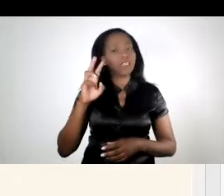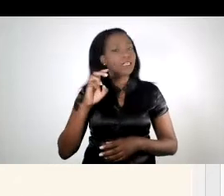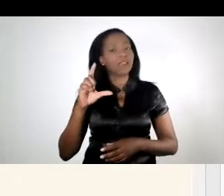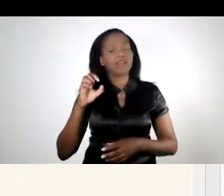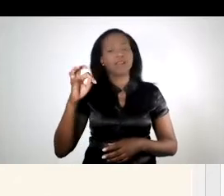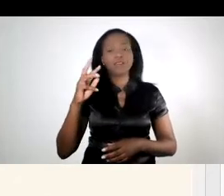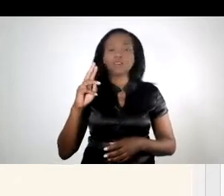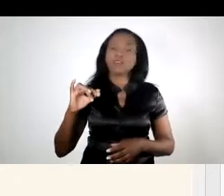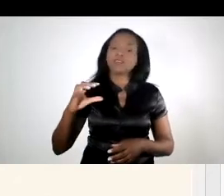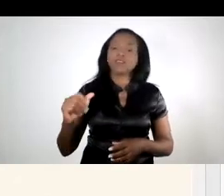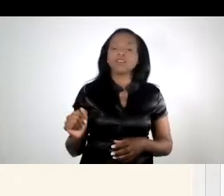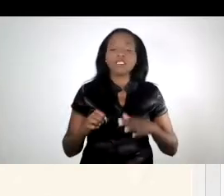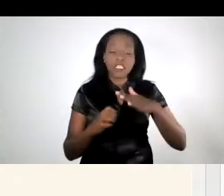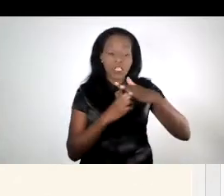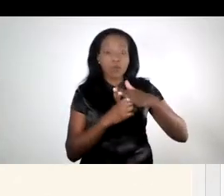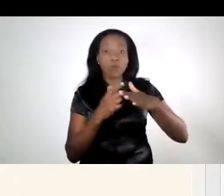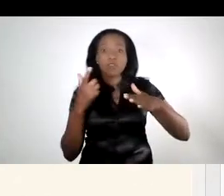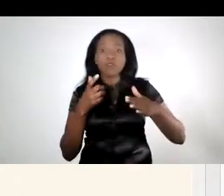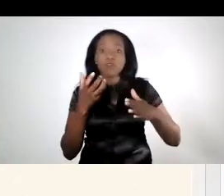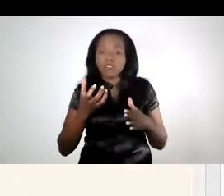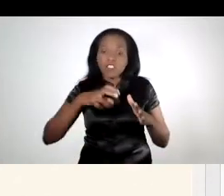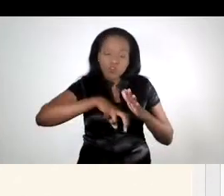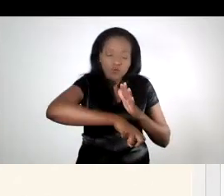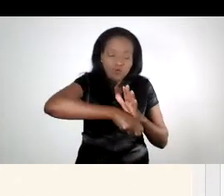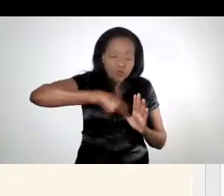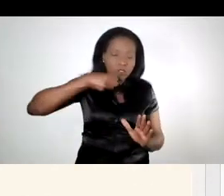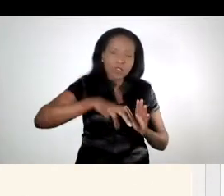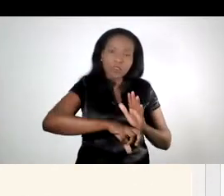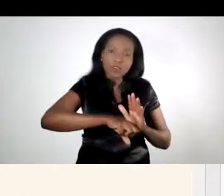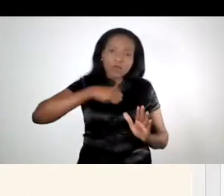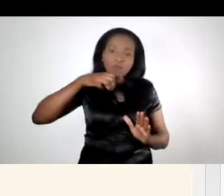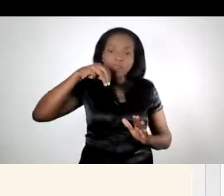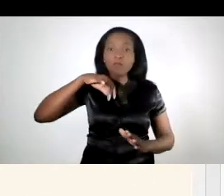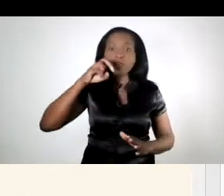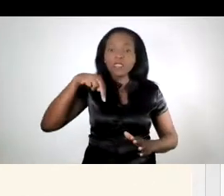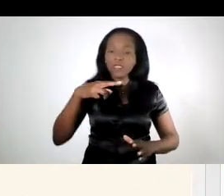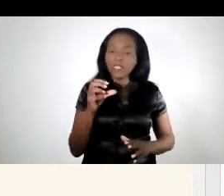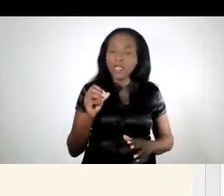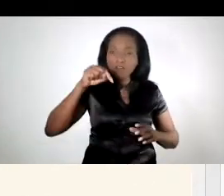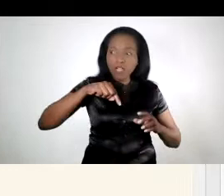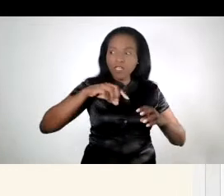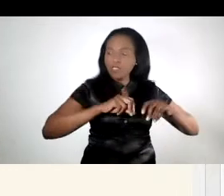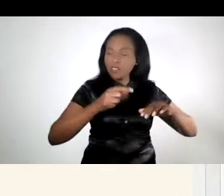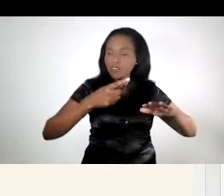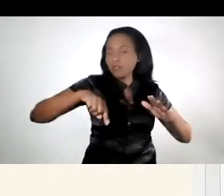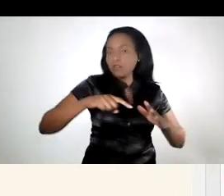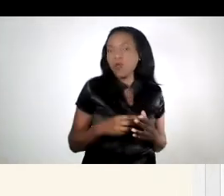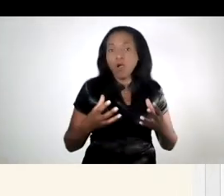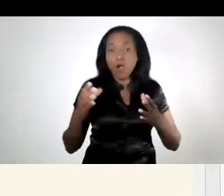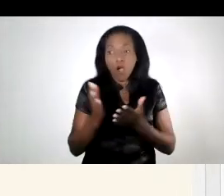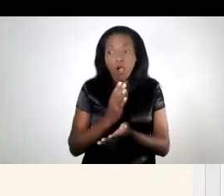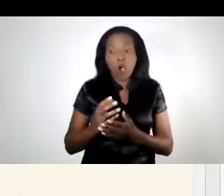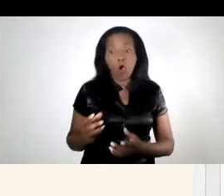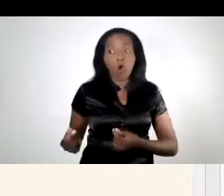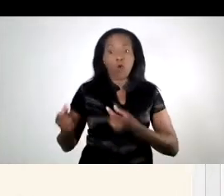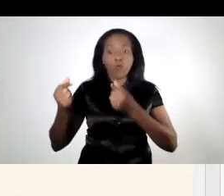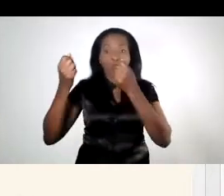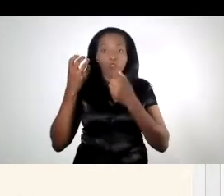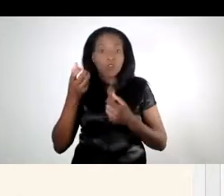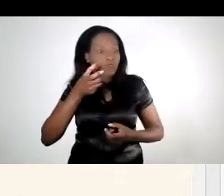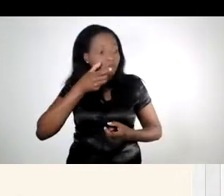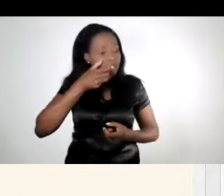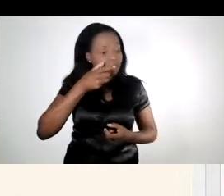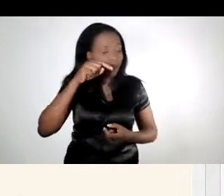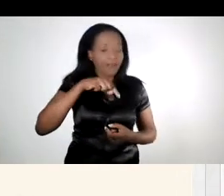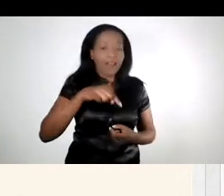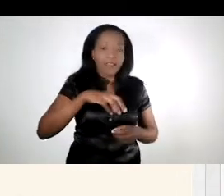extrair minérios dos nossos territórios. Tem gente grande de olho nas nossas terras. Eles não entendem que o rio